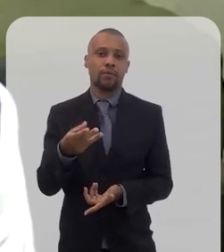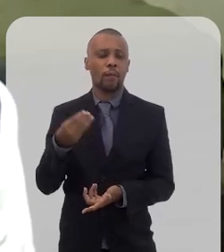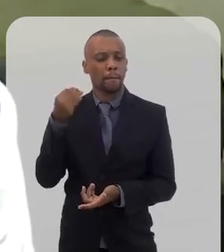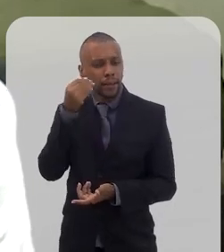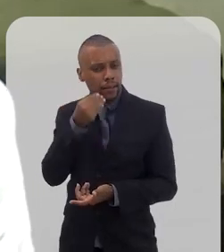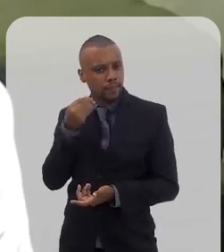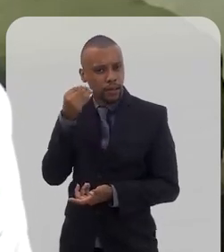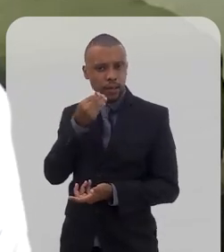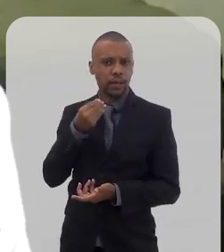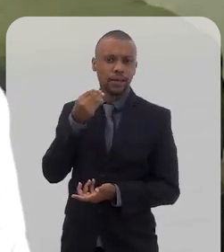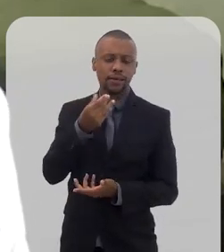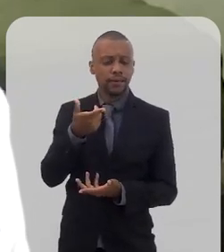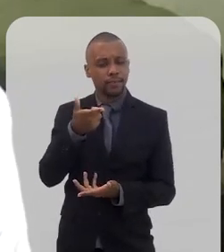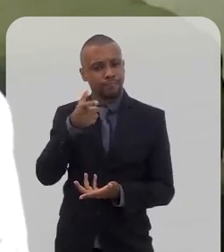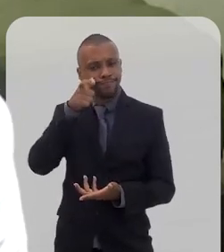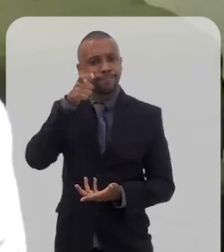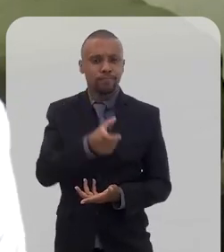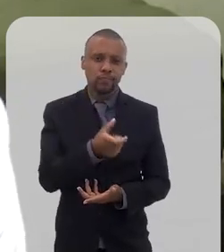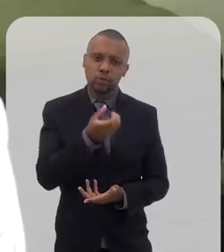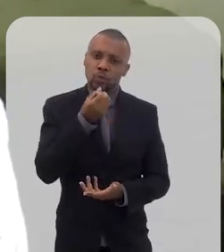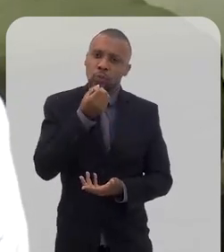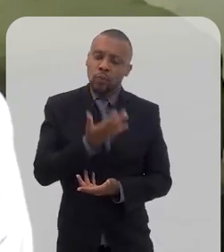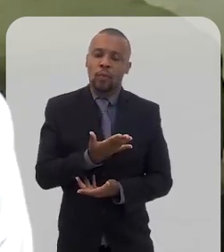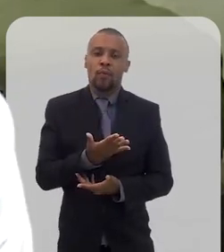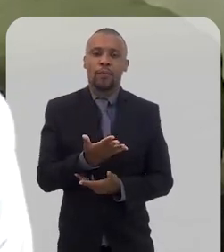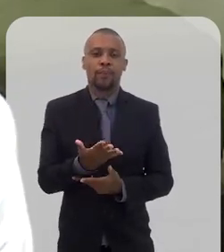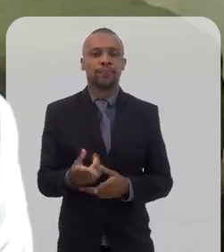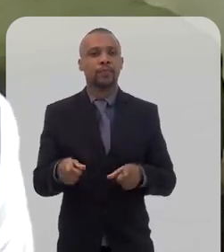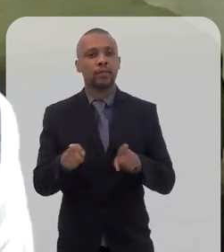uma experiência muito, muito interessante, sem contar